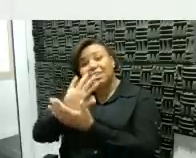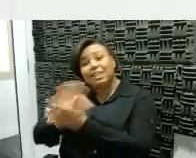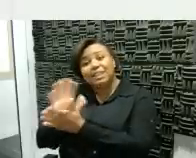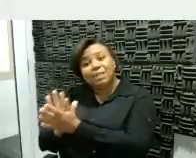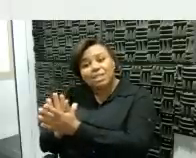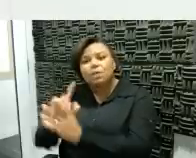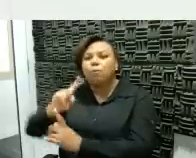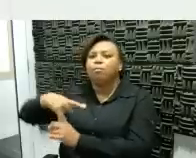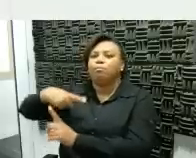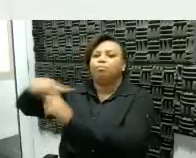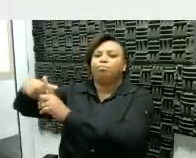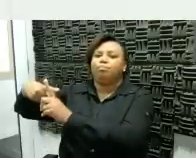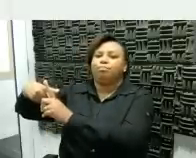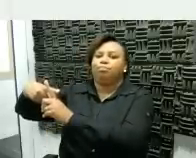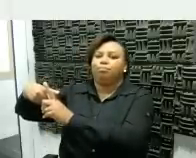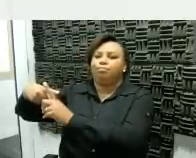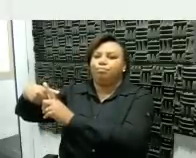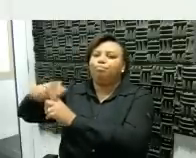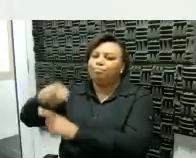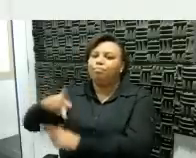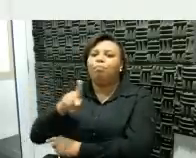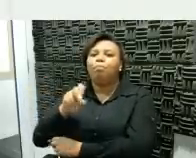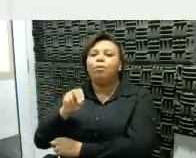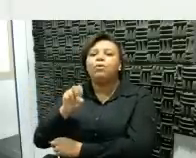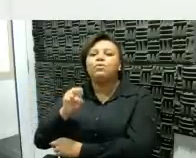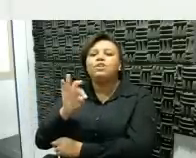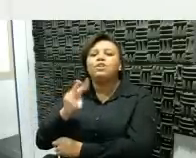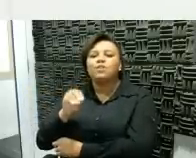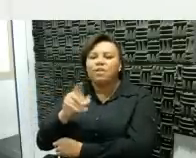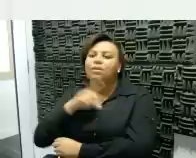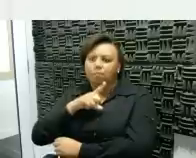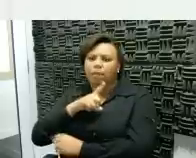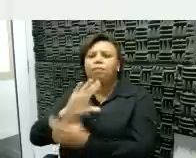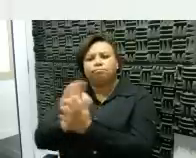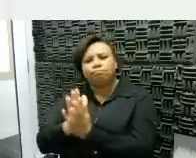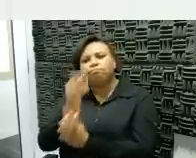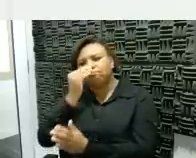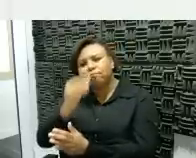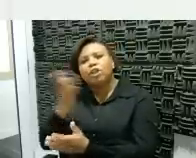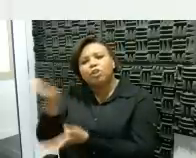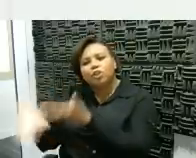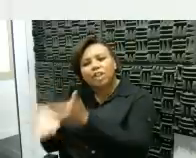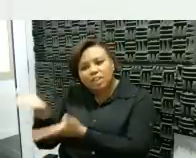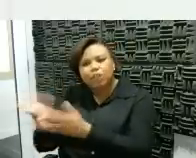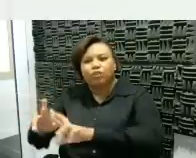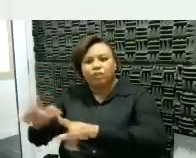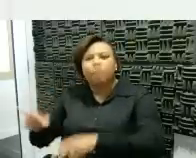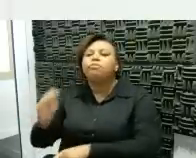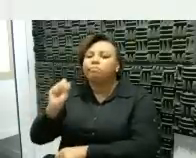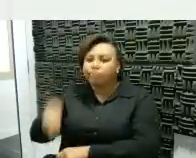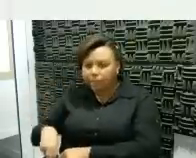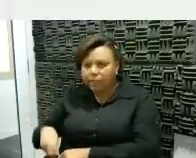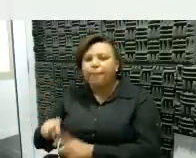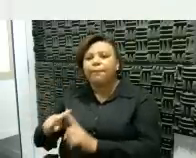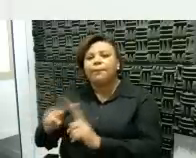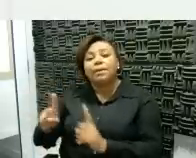uma eu tô discriminando sim eu tô discriminando tô tratando diferente sim tô tratando diferente mas é a gente chama isso